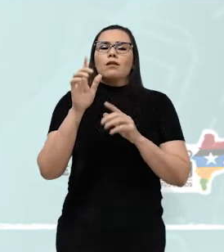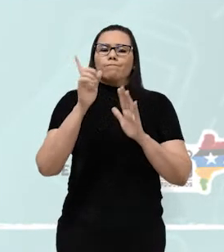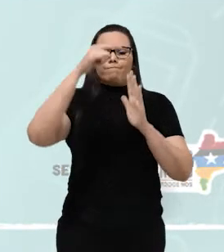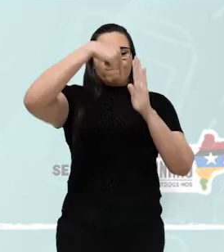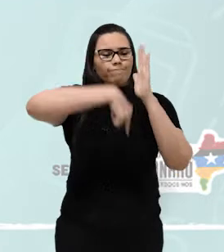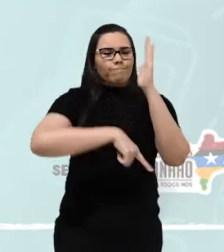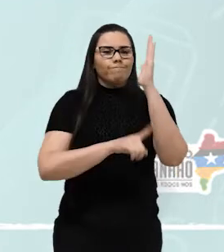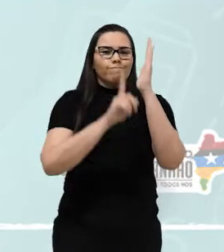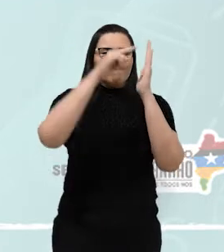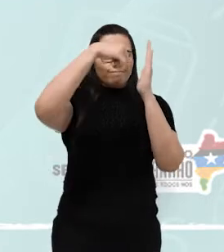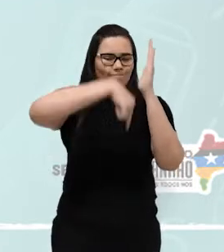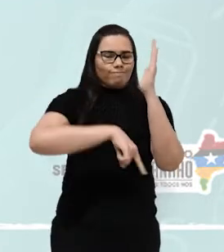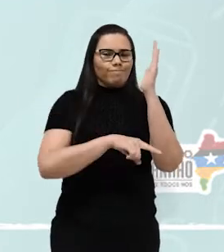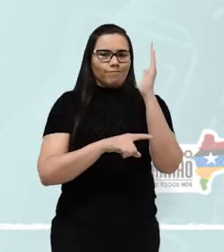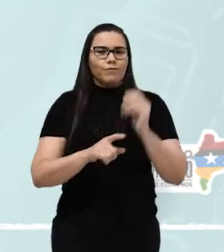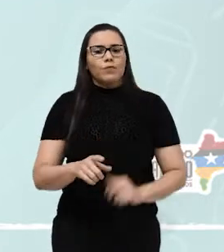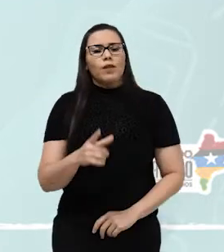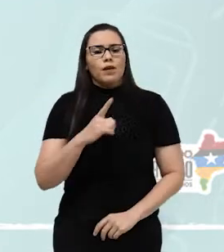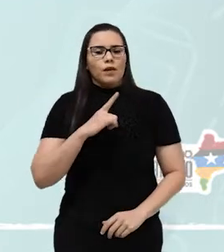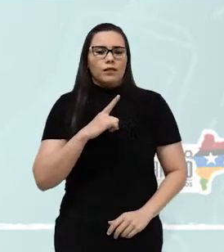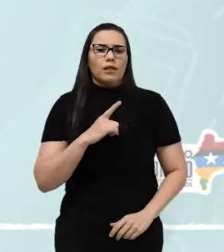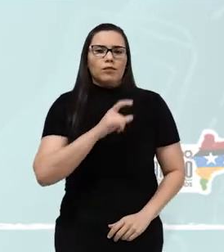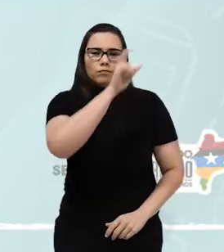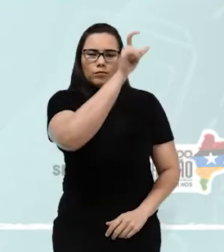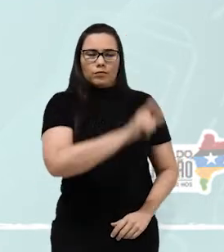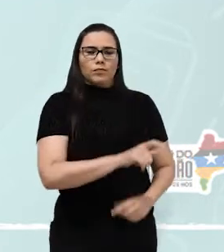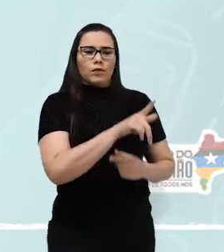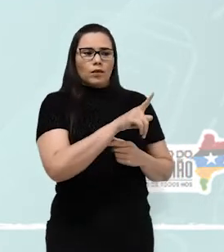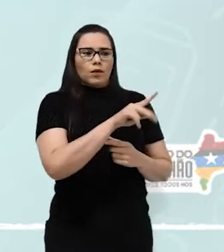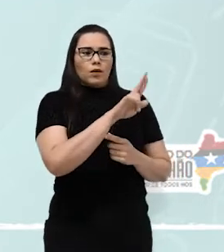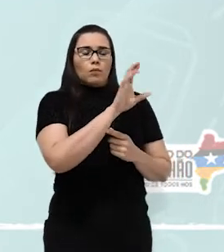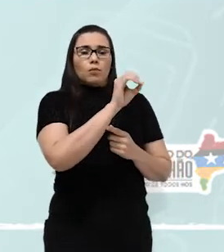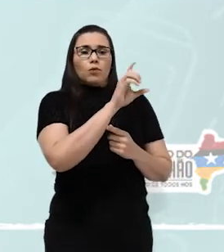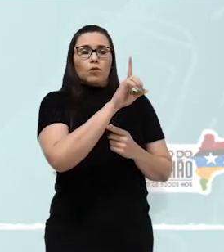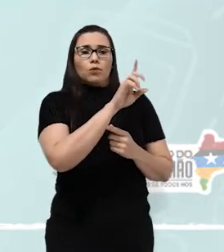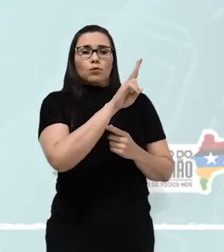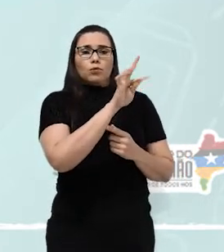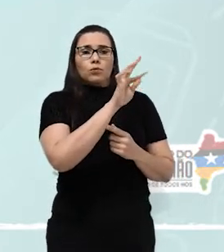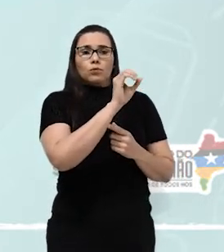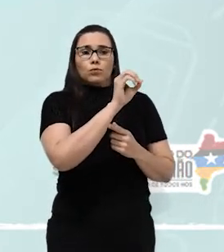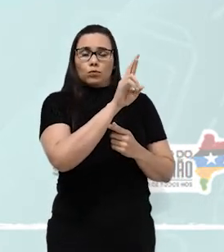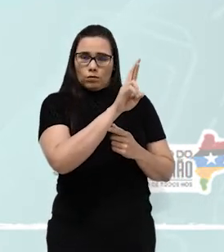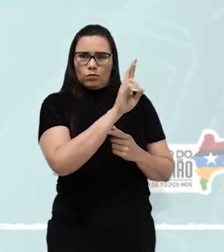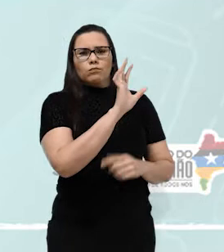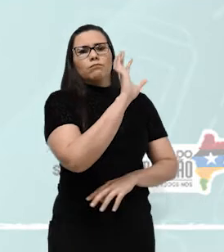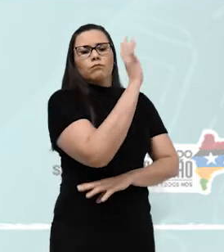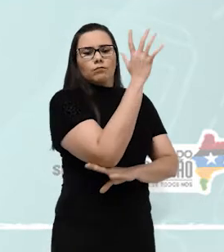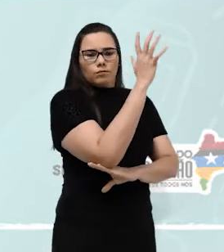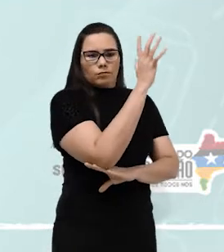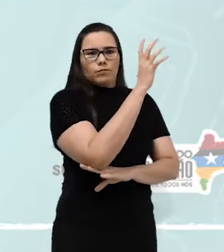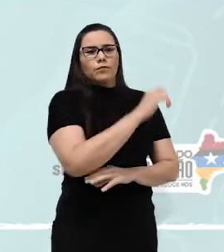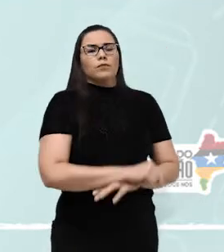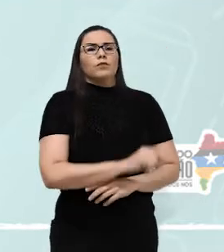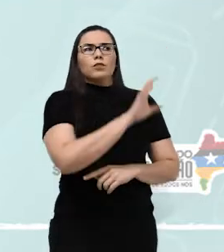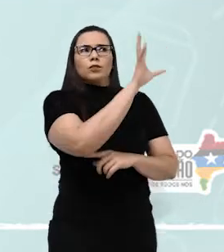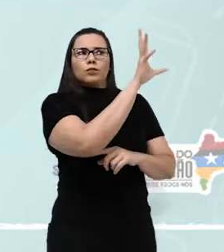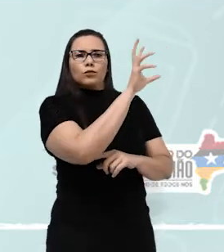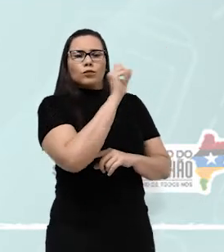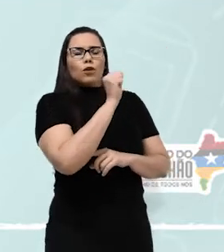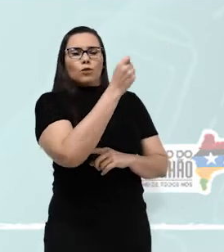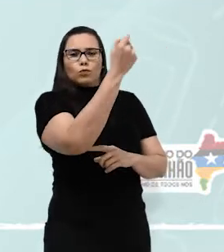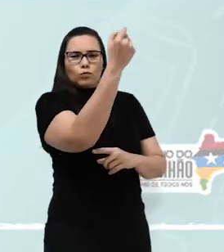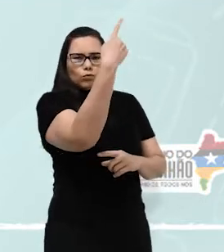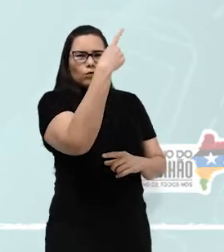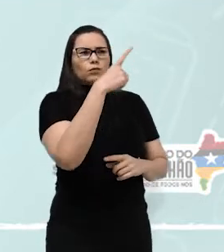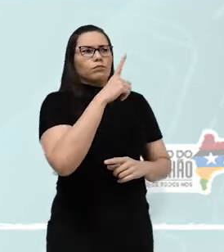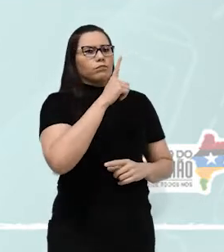seja, você tem um indivíduo que é produtor, né, um vegetal que fez fotossíntese, absorveu a energia solar.